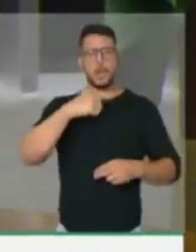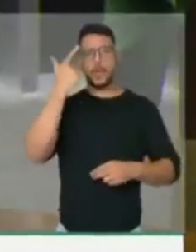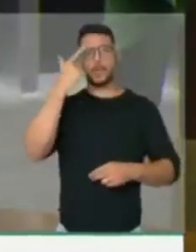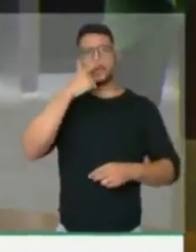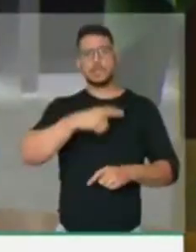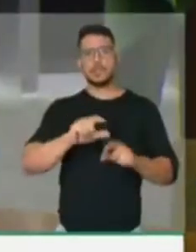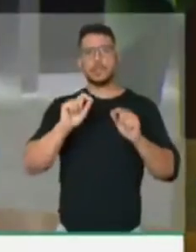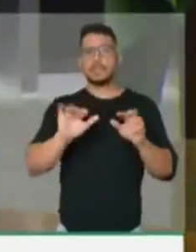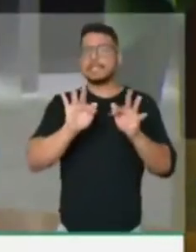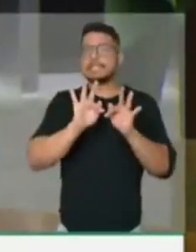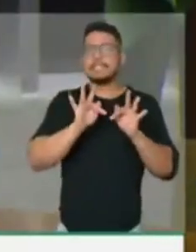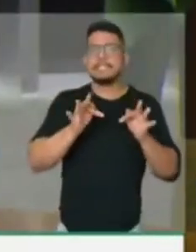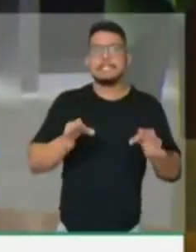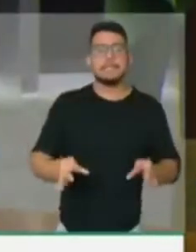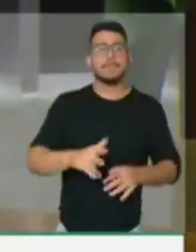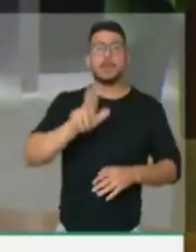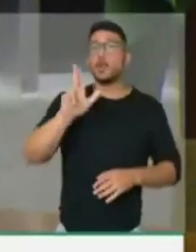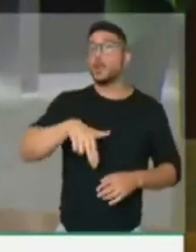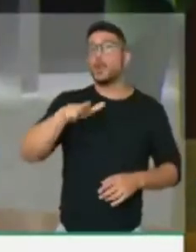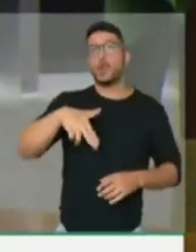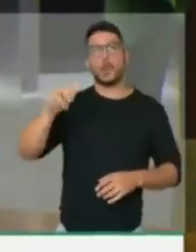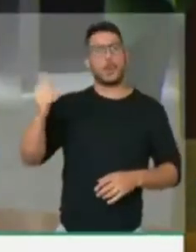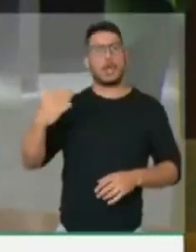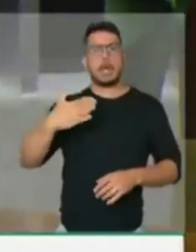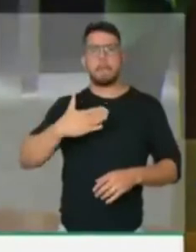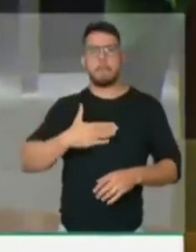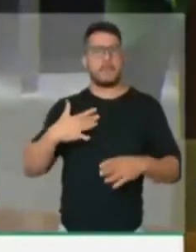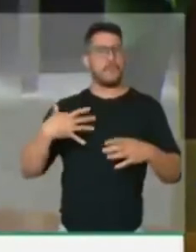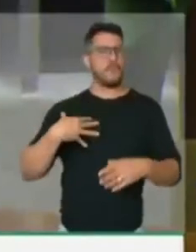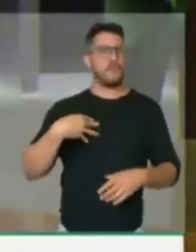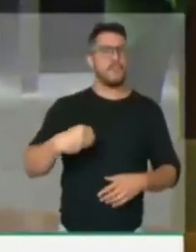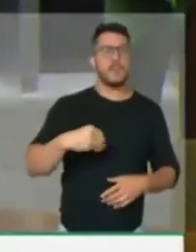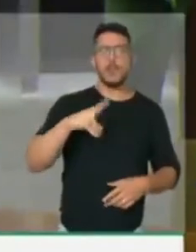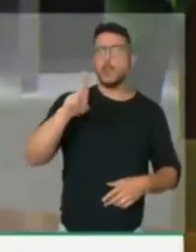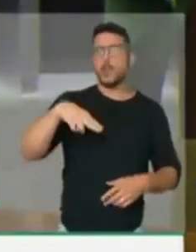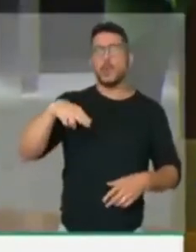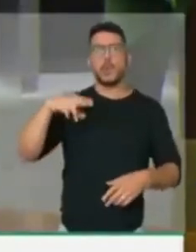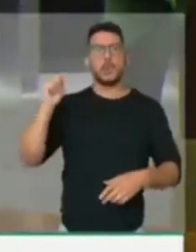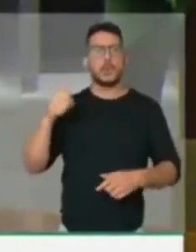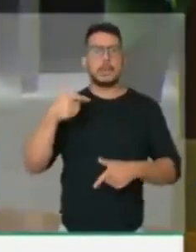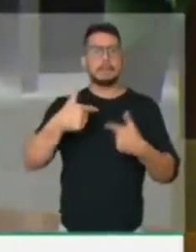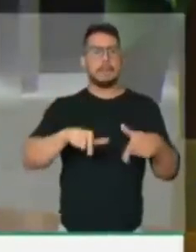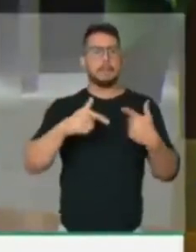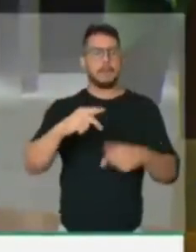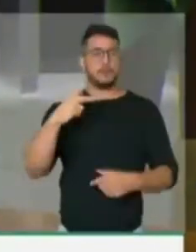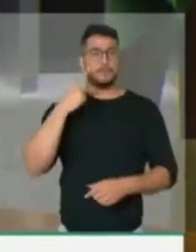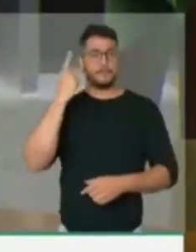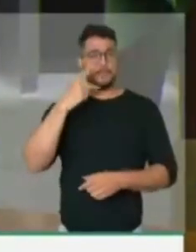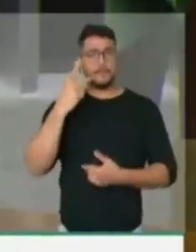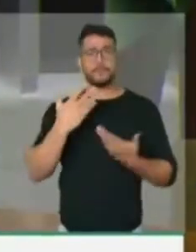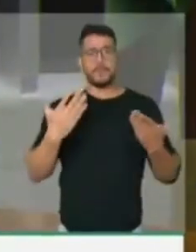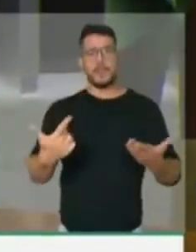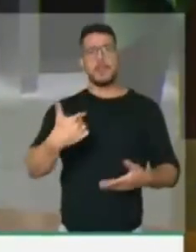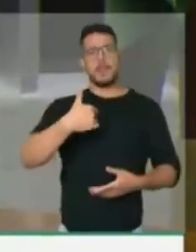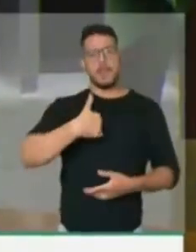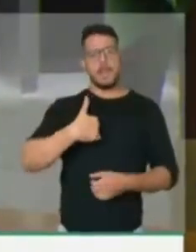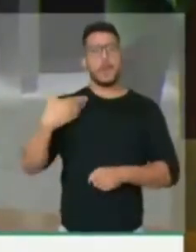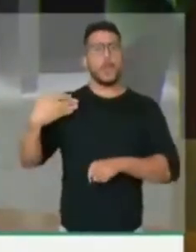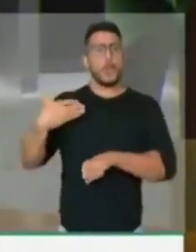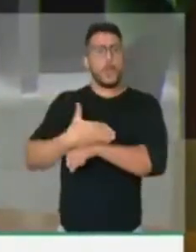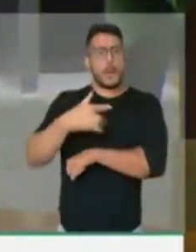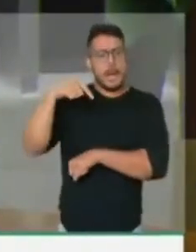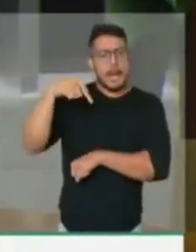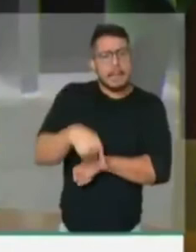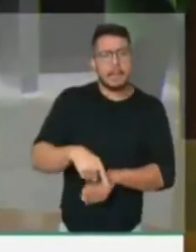na política, nunca tive filho na política fazendo rachadinha, nunca me envolvi com milícia e me candidatei dizendo que eu ia entrar aqui dentro dessa casa